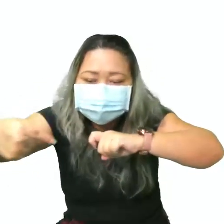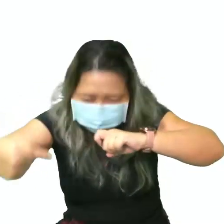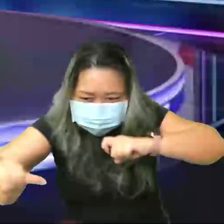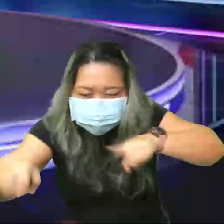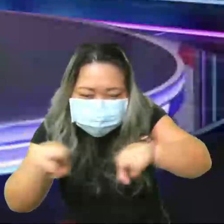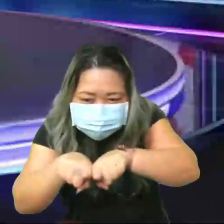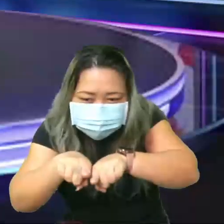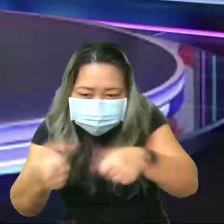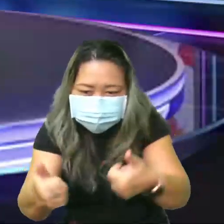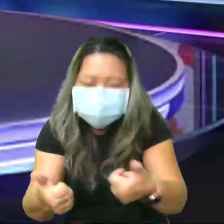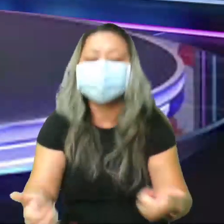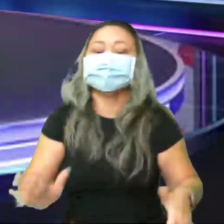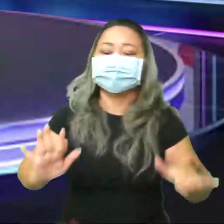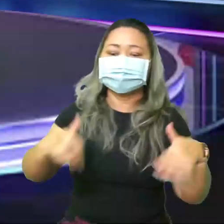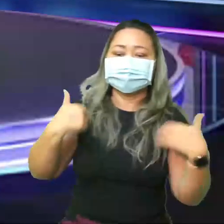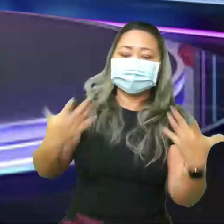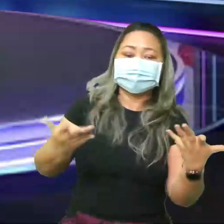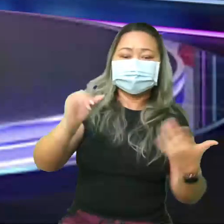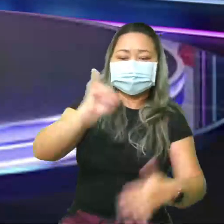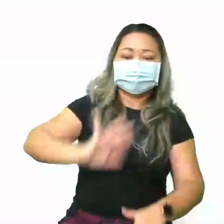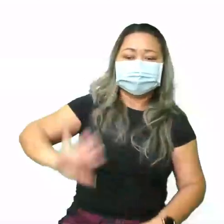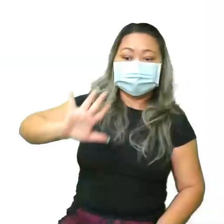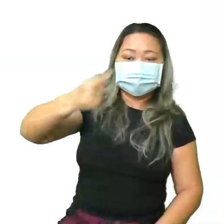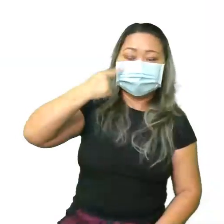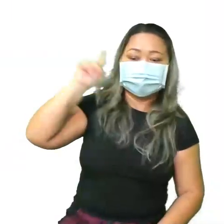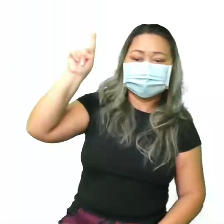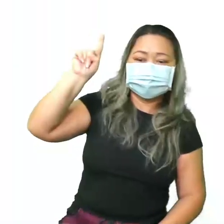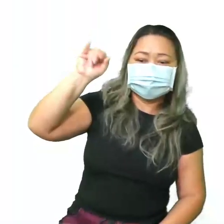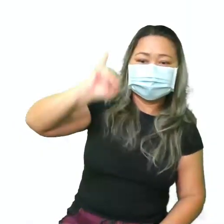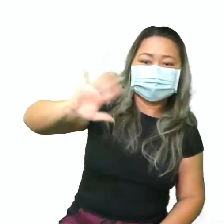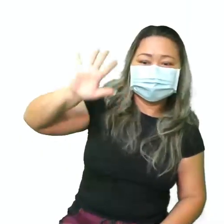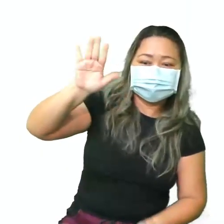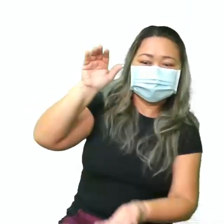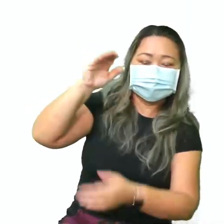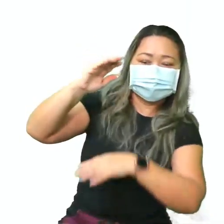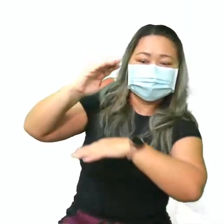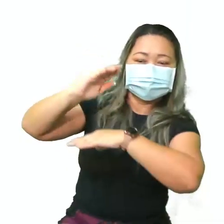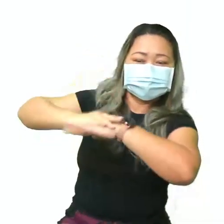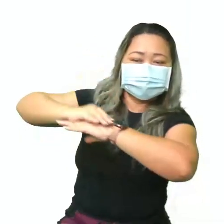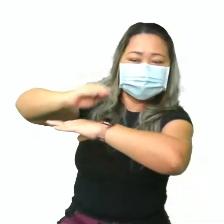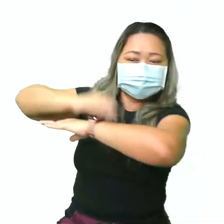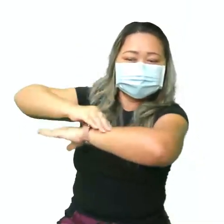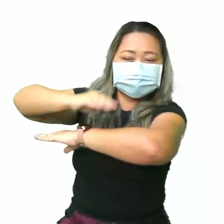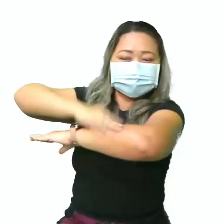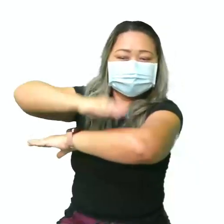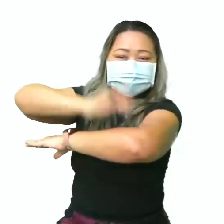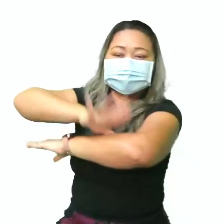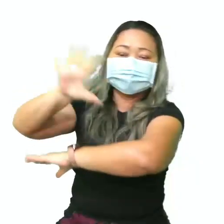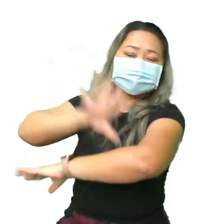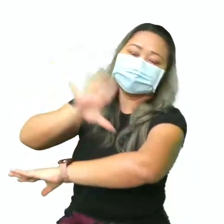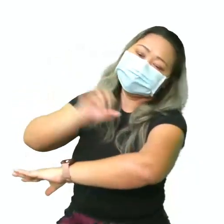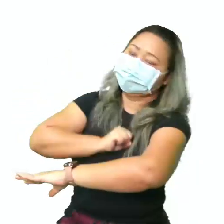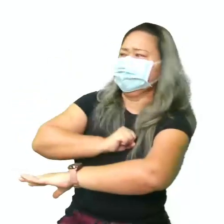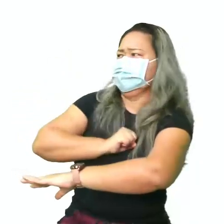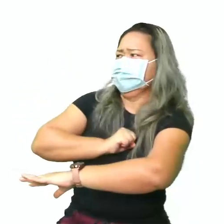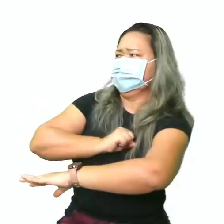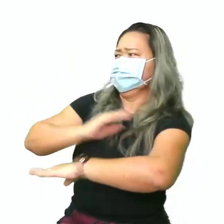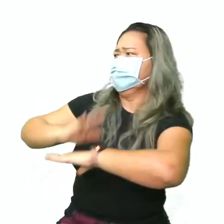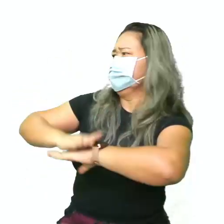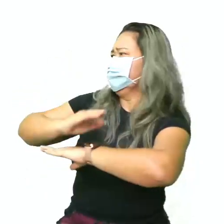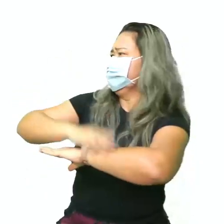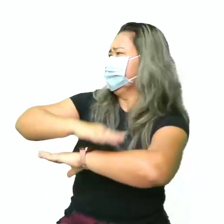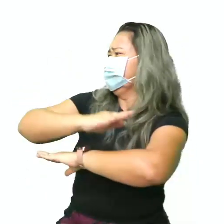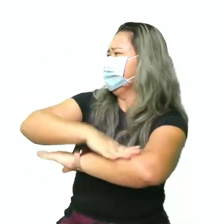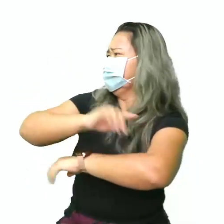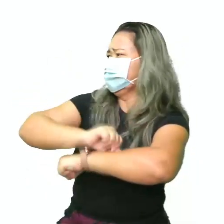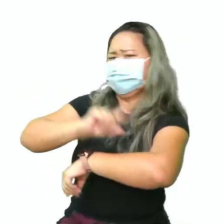do indivíduo. Para chegar no indivíduo, antes do indivíduo nós vamos ter aí a espécie. O que é a espécie então? Um conjunto de organismos